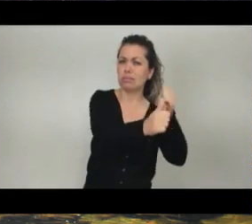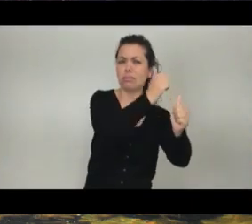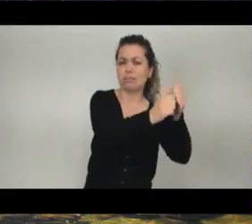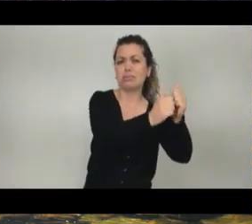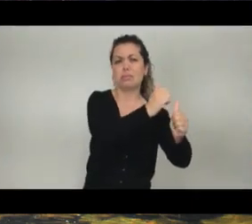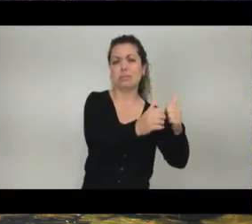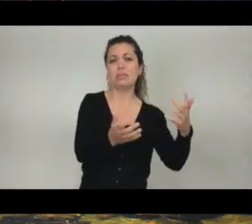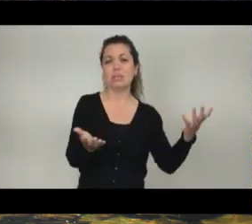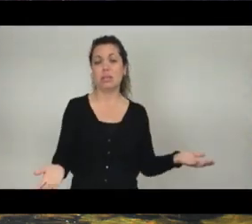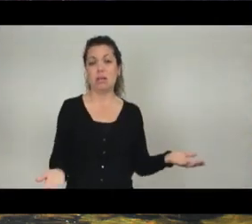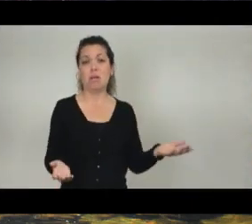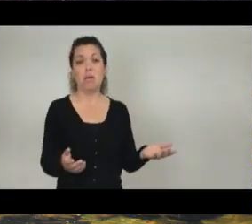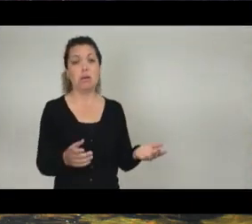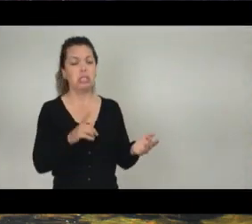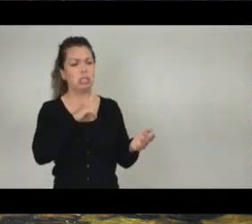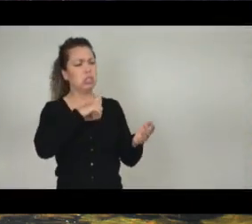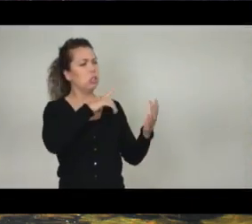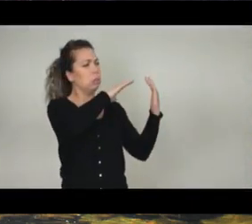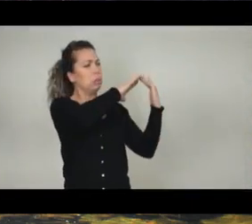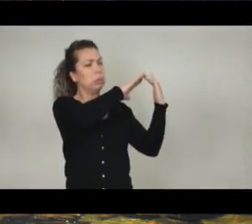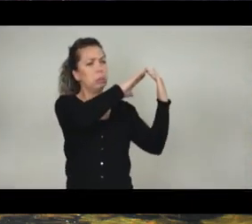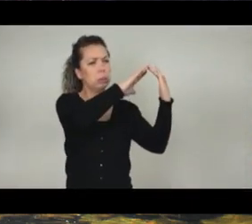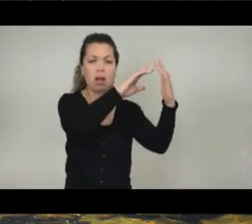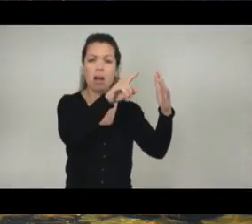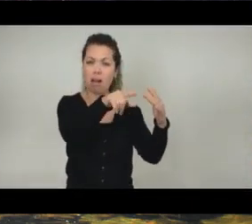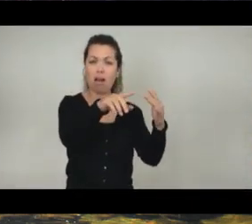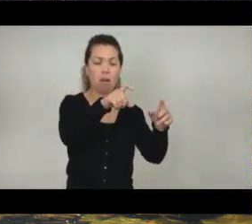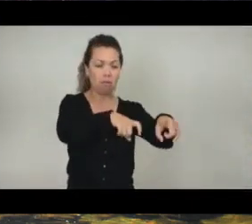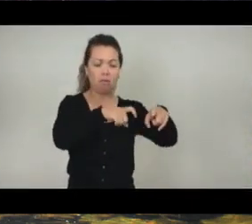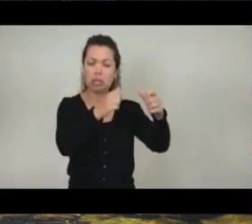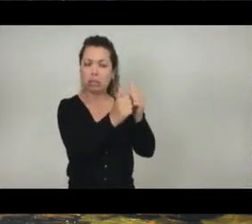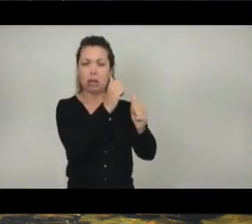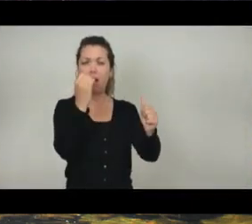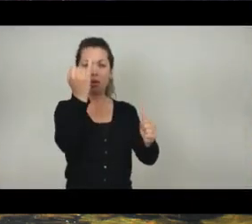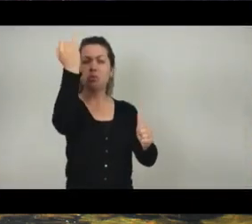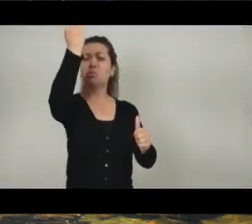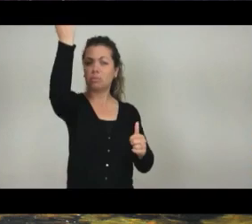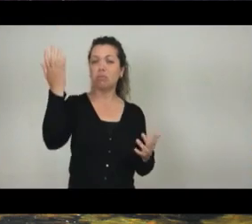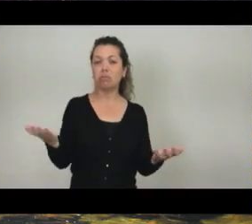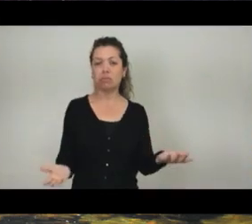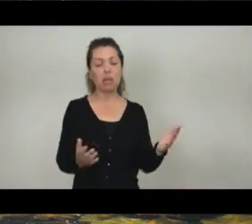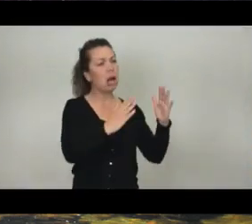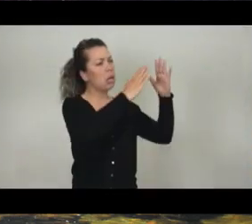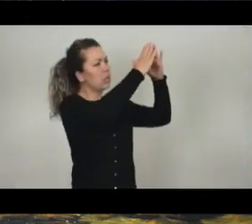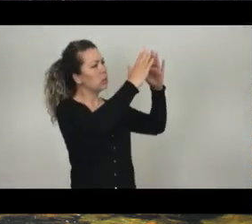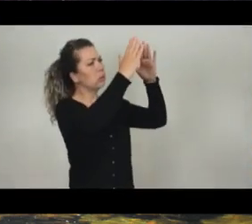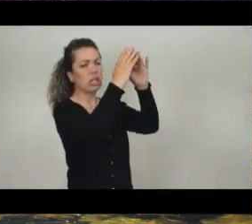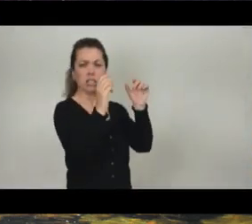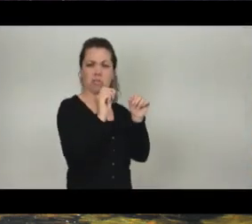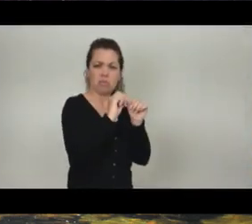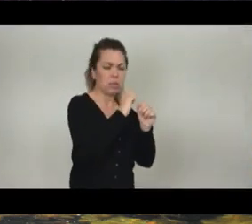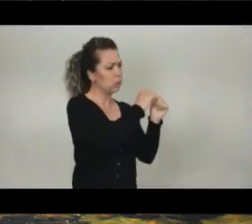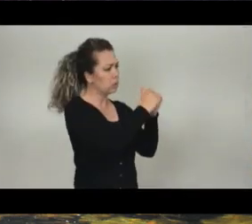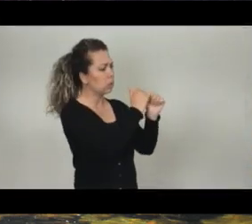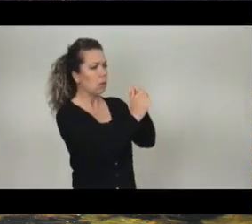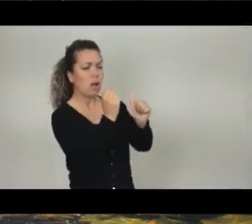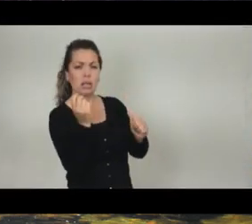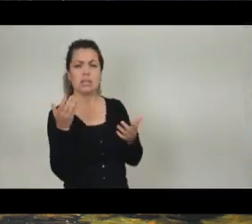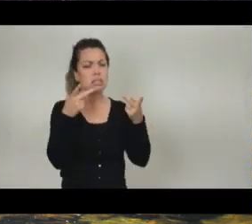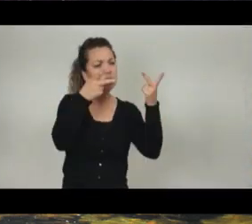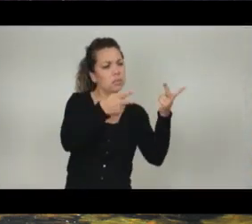doce. A fauna aquática e, portanto, a pesca também foram profundamente afetadas. Os resíduos de mineração que seguem